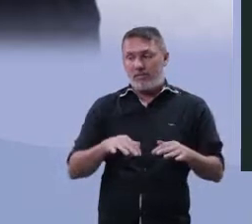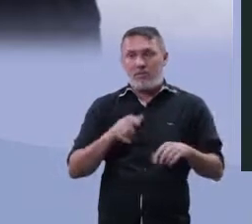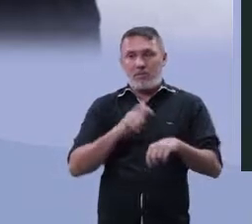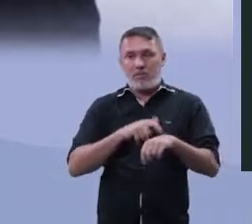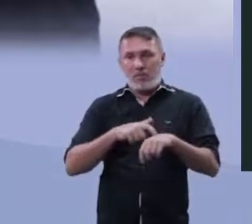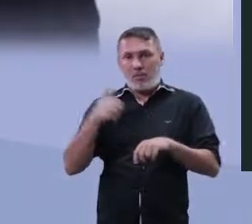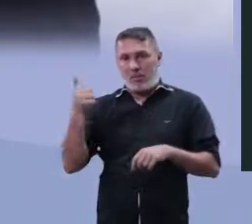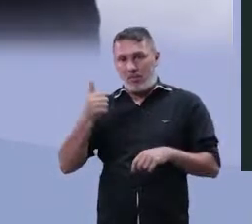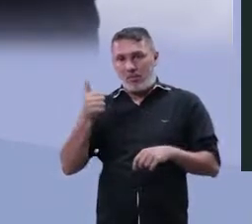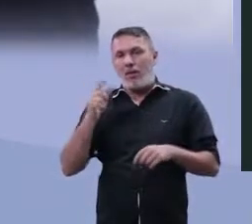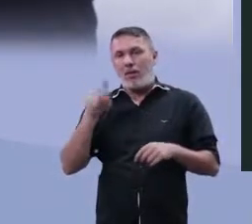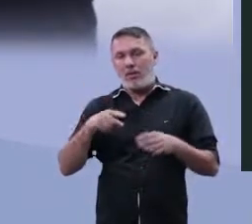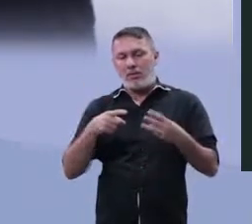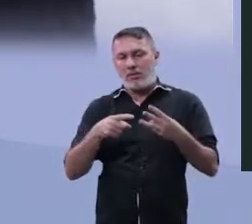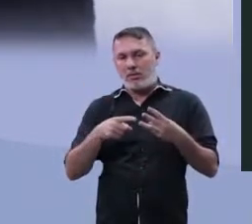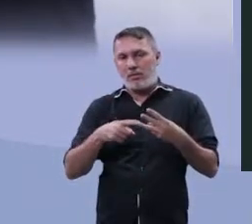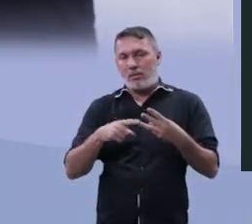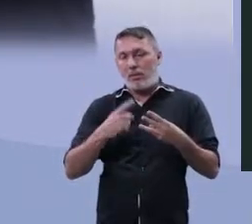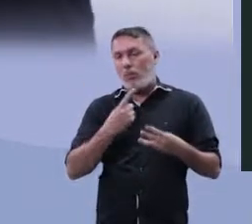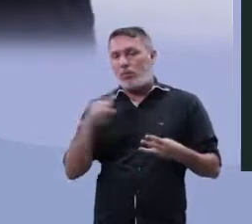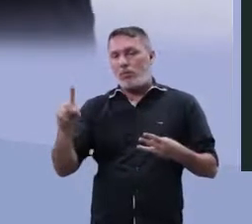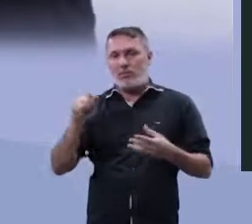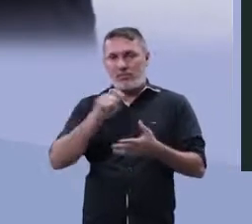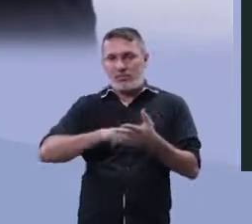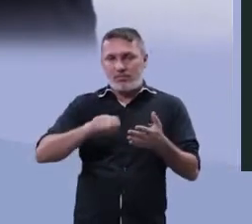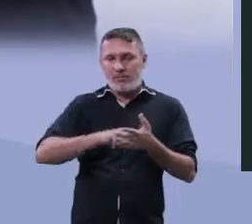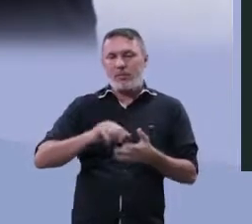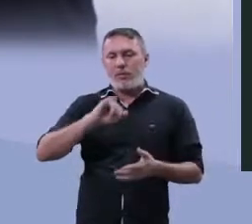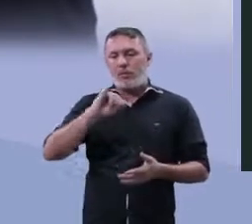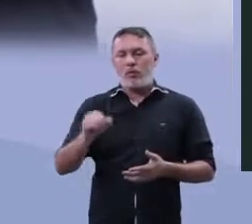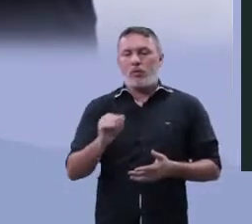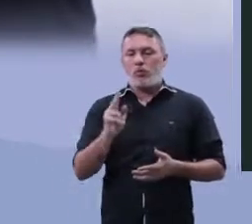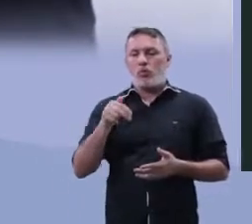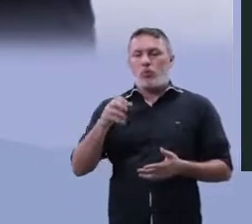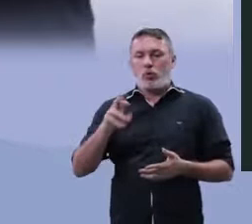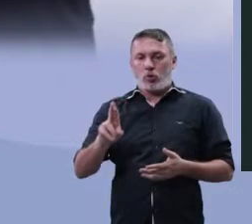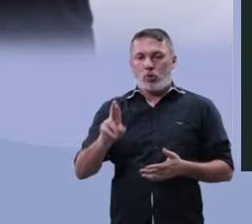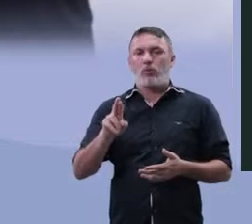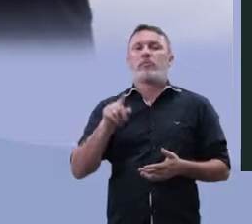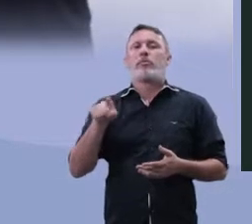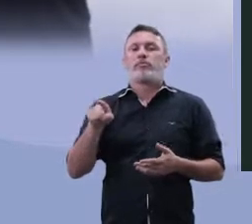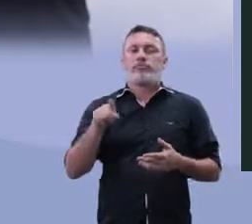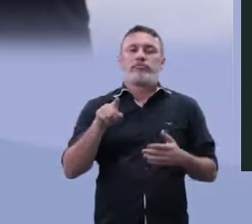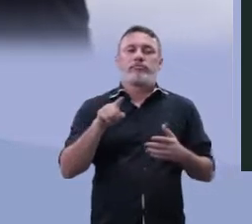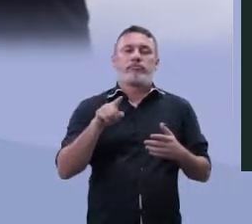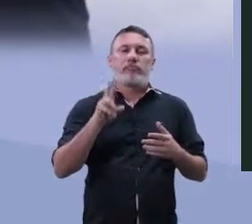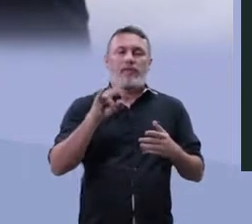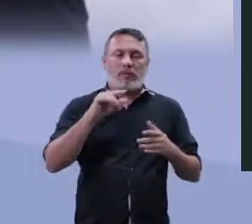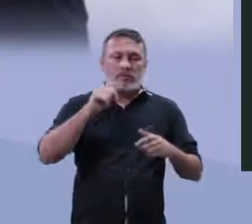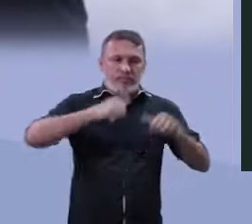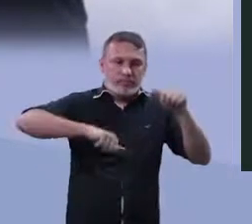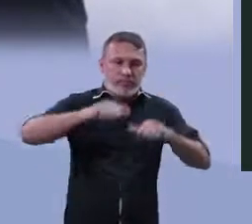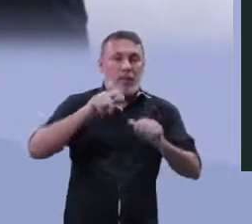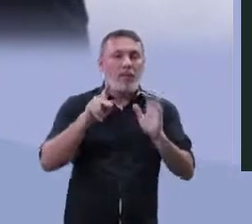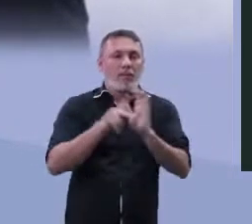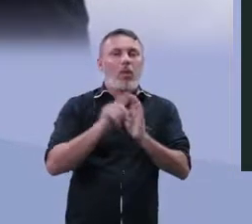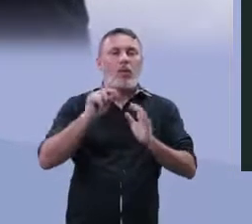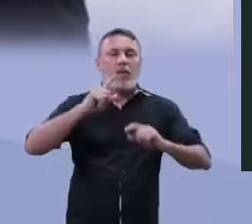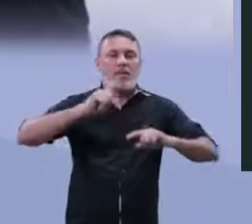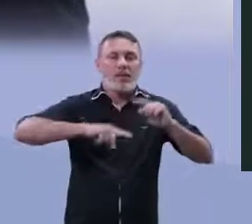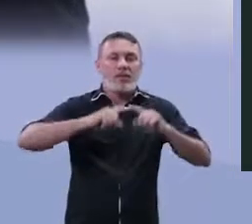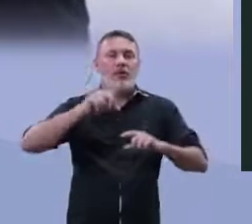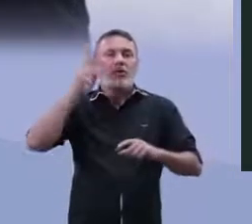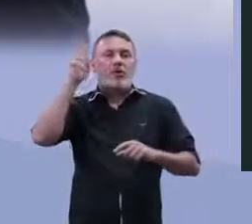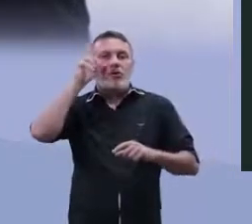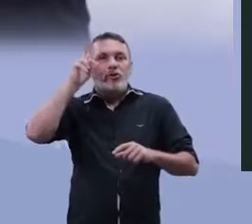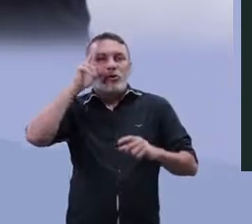nossa conversa nesse primeiro momento, né, o Caio Prado Júnior ele vai usar o aporte do